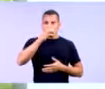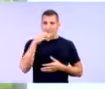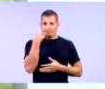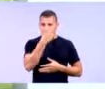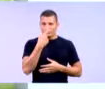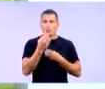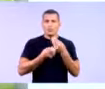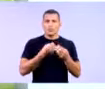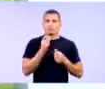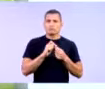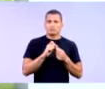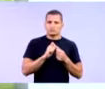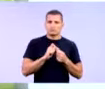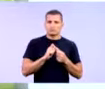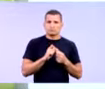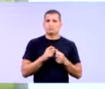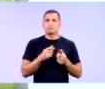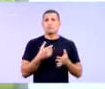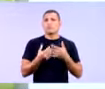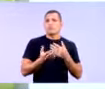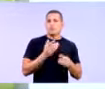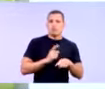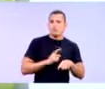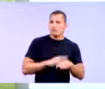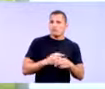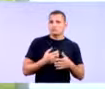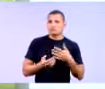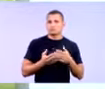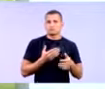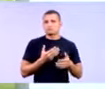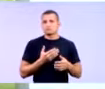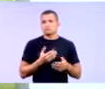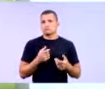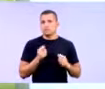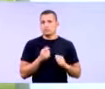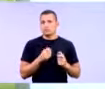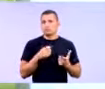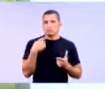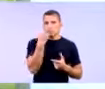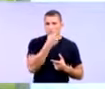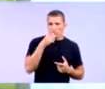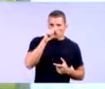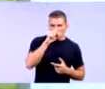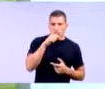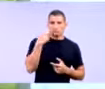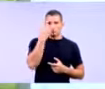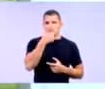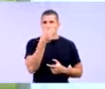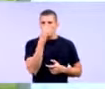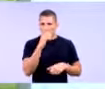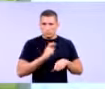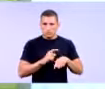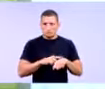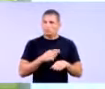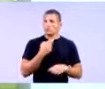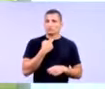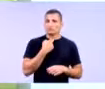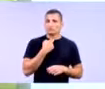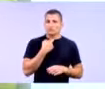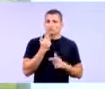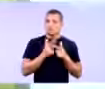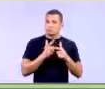fazer isso? Ele vai fazer isso no tempo que ele quiser, na hora que ele quiser? Ele pode passar de repente 8, 10 horas no ambiente de trabalho? Não, não pode, porque